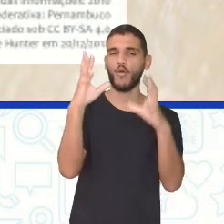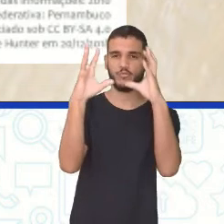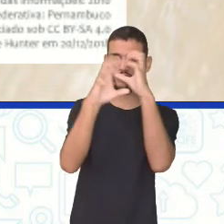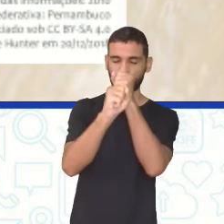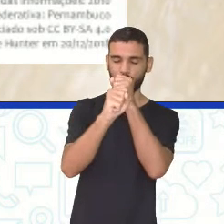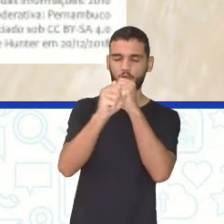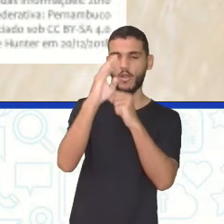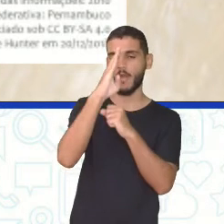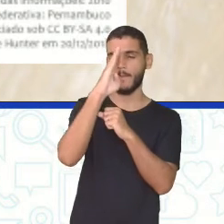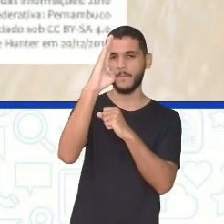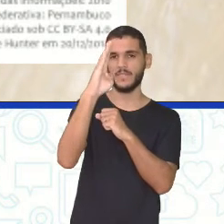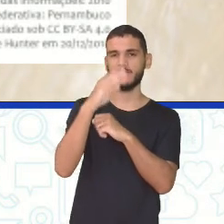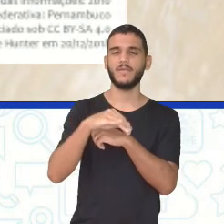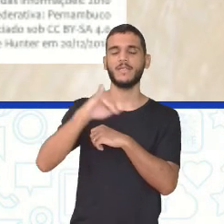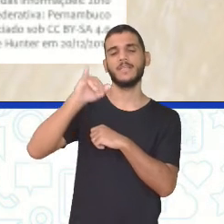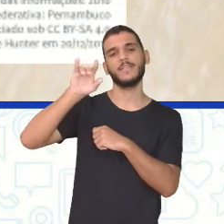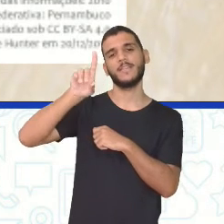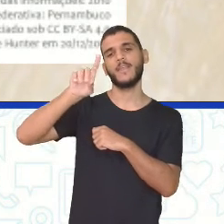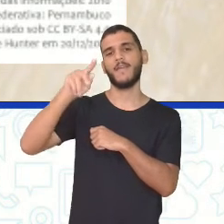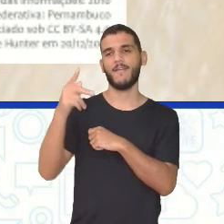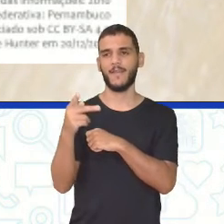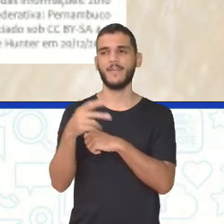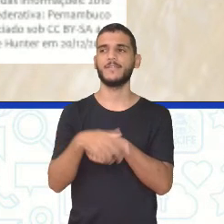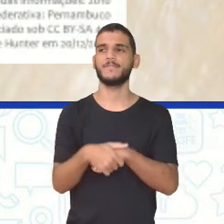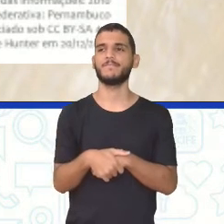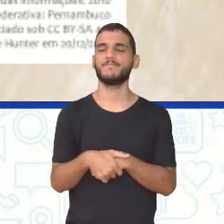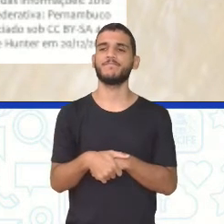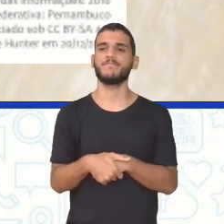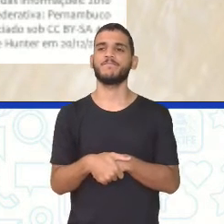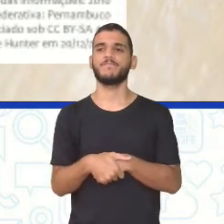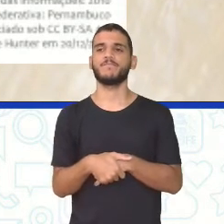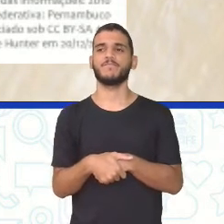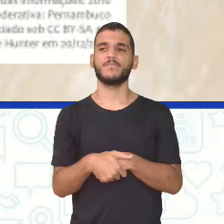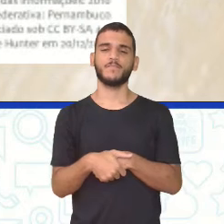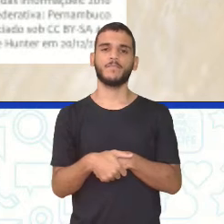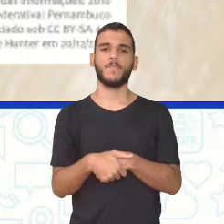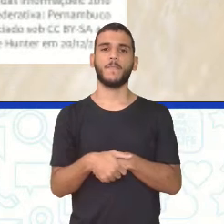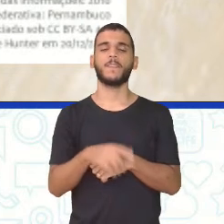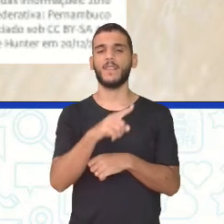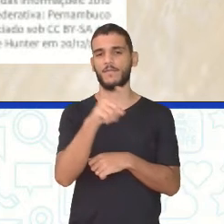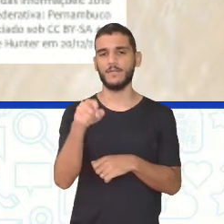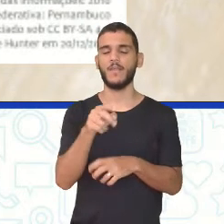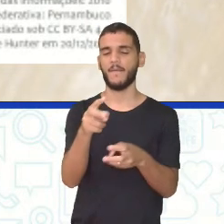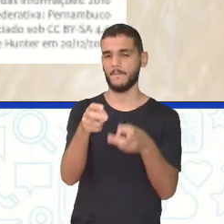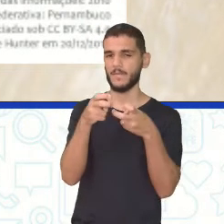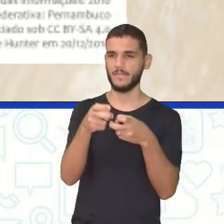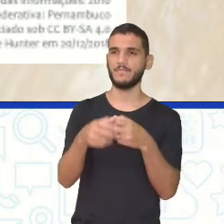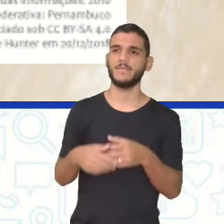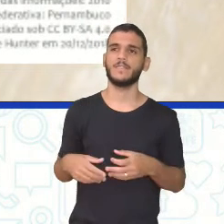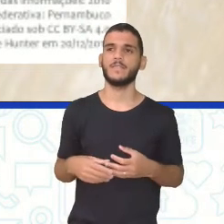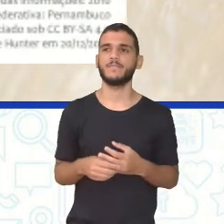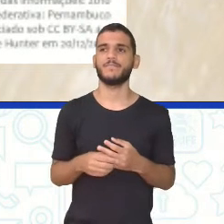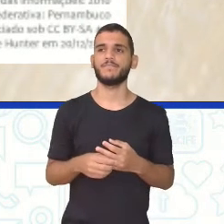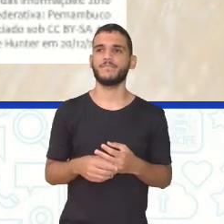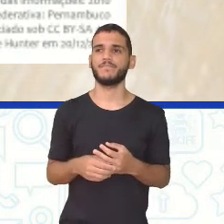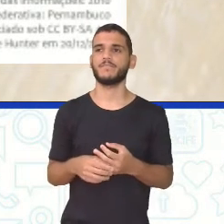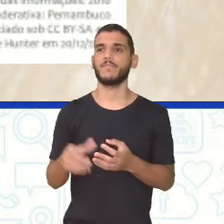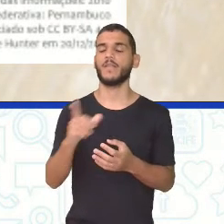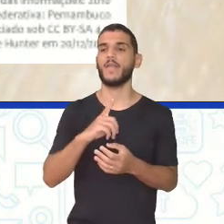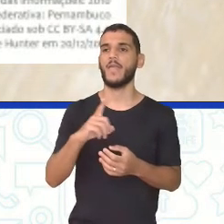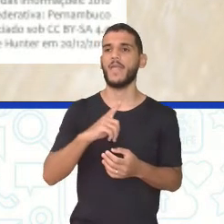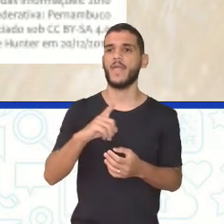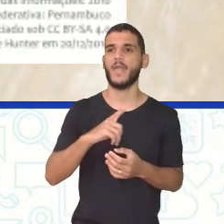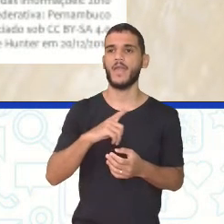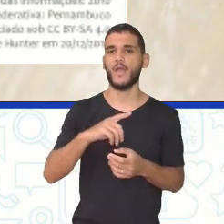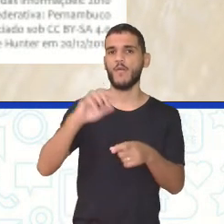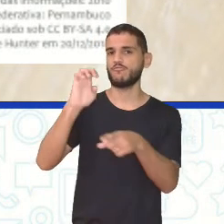principais IDHs, onde está mais claro vão ser, né, os IDHs mais baixos. Então a gente tem aqui, ó, todo o nosso estado de